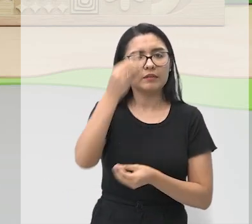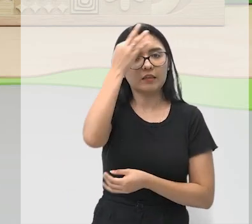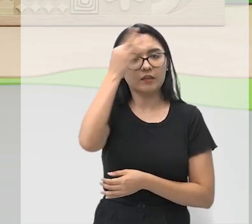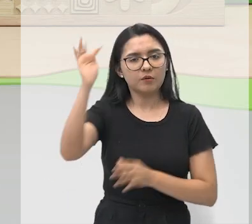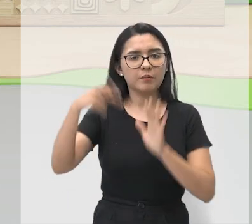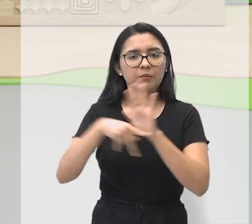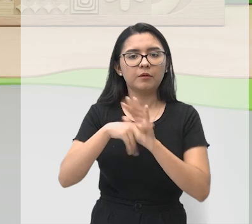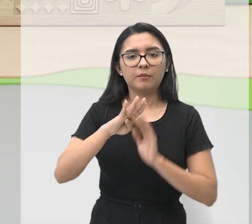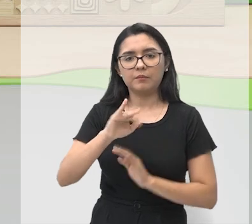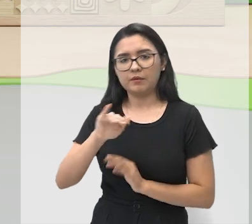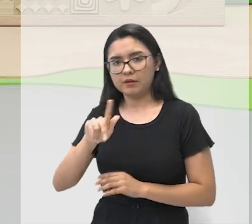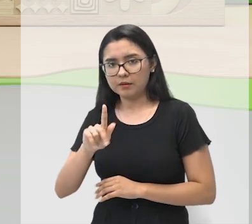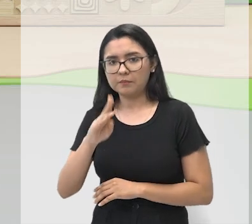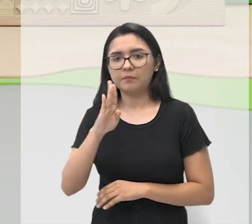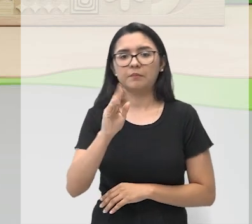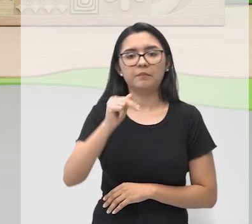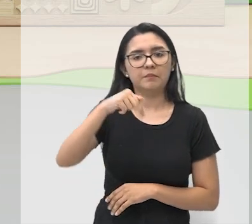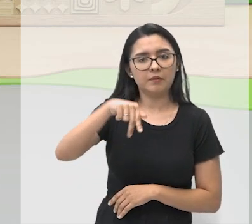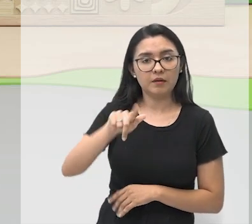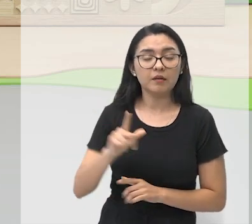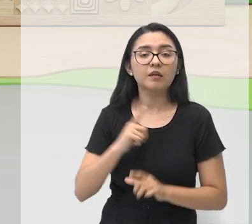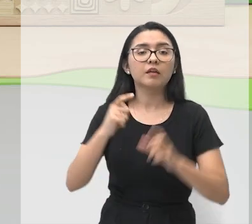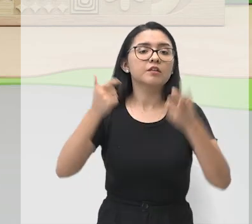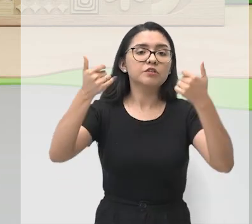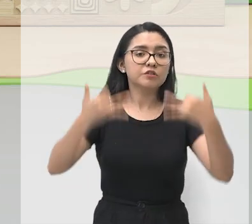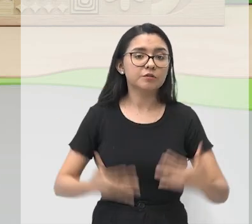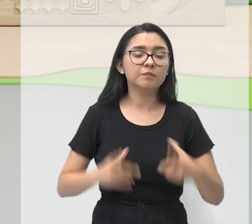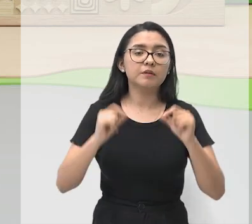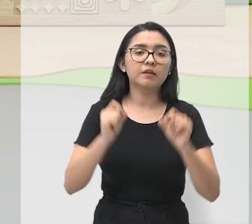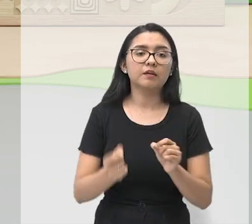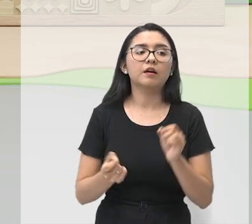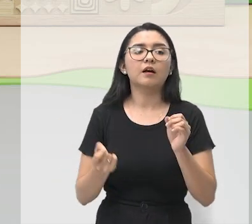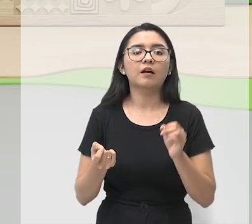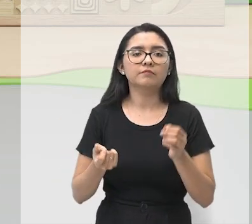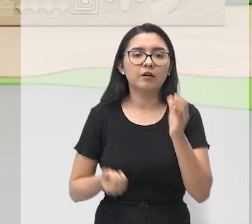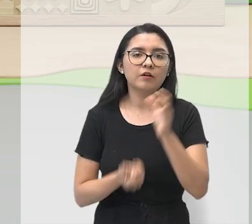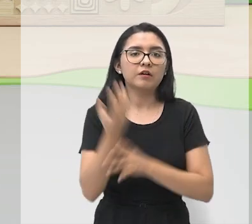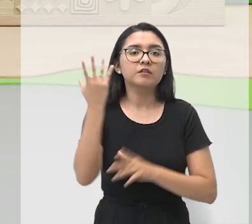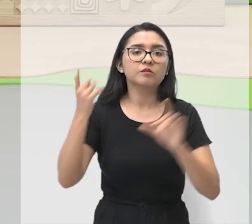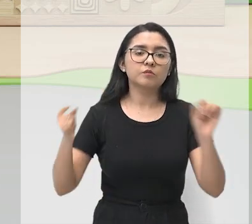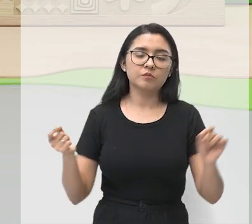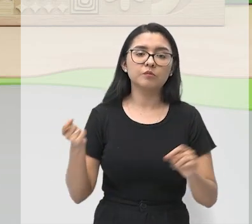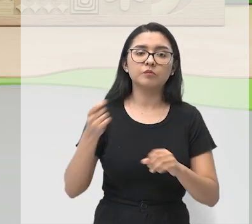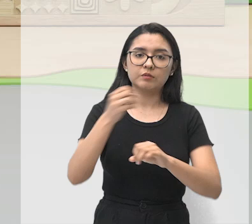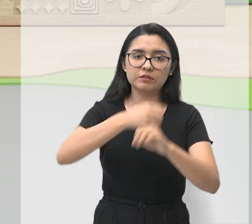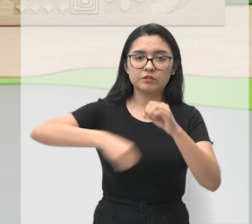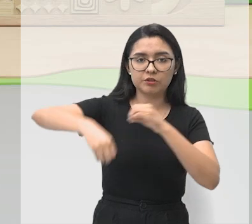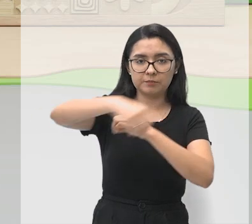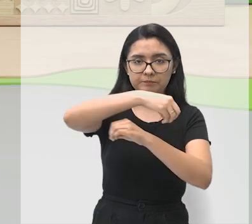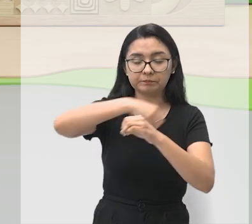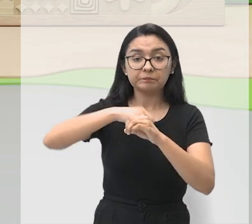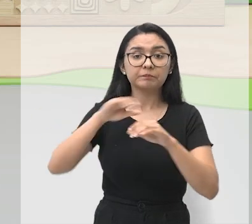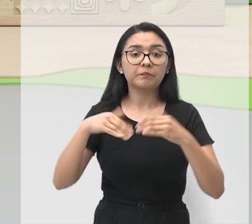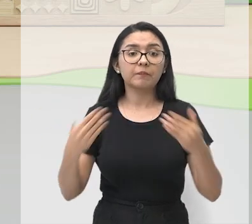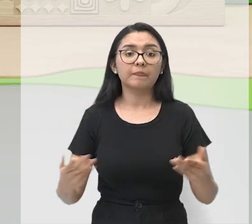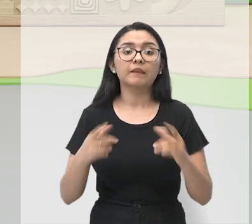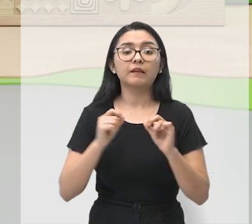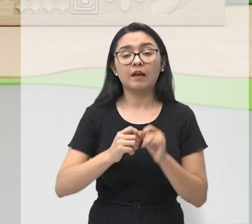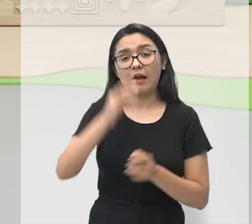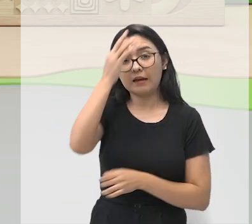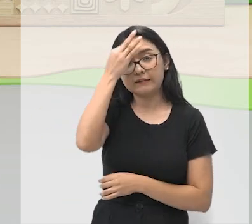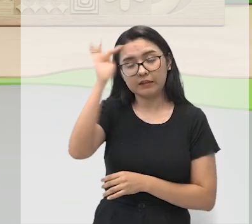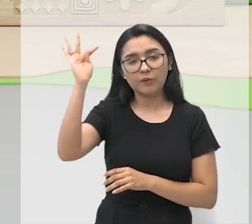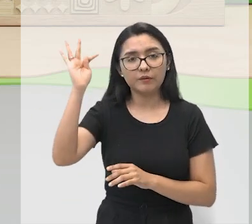Big Bang explica a formação do nosso sistema solar. A teoria